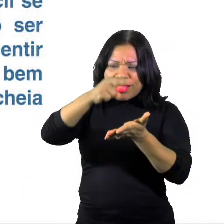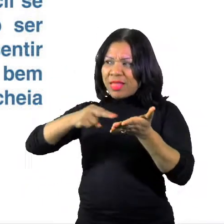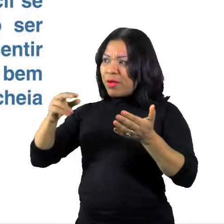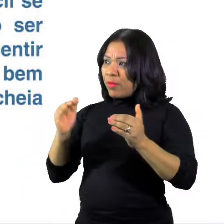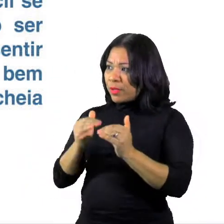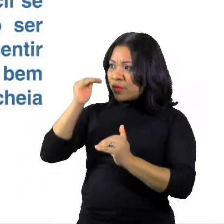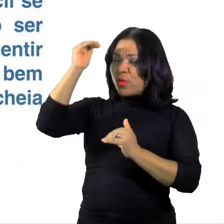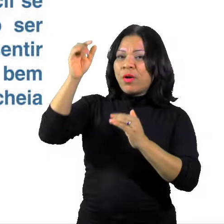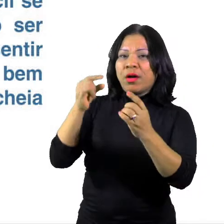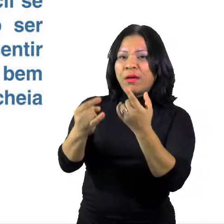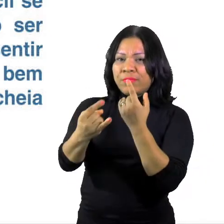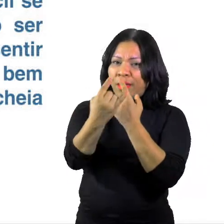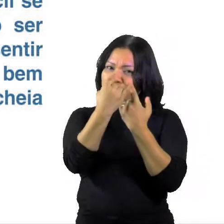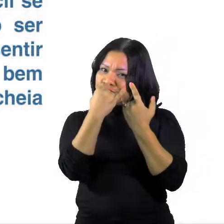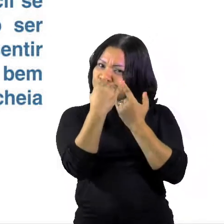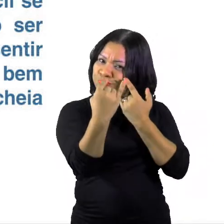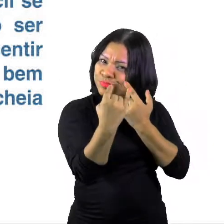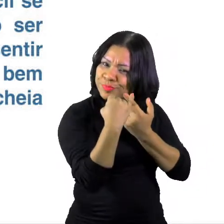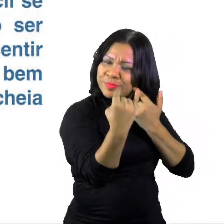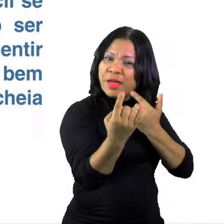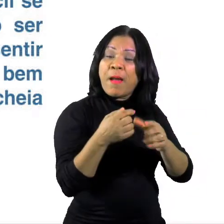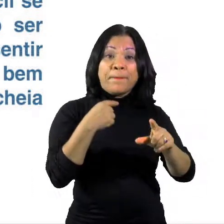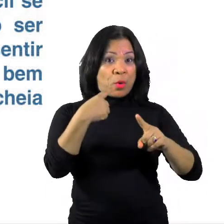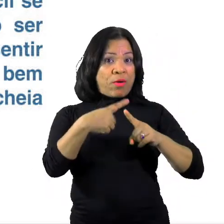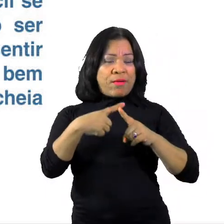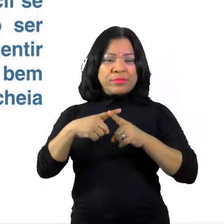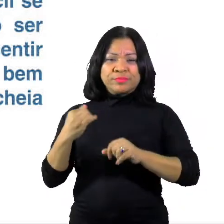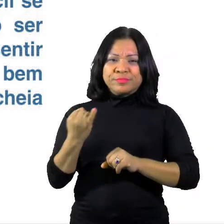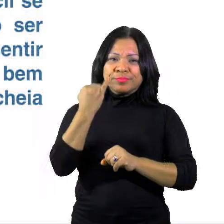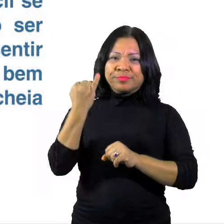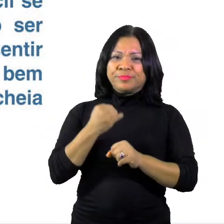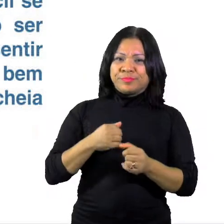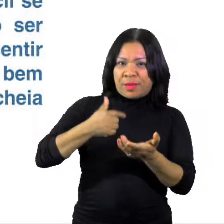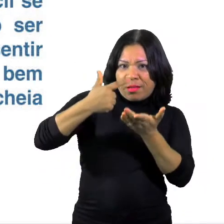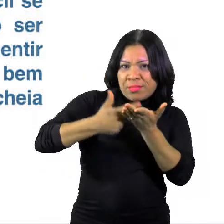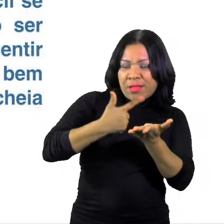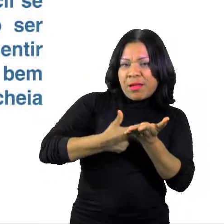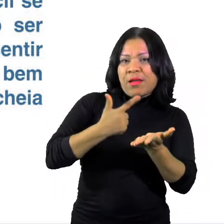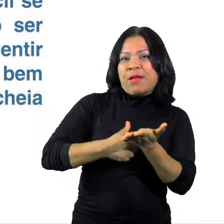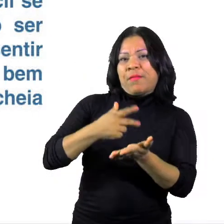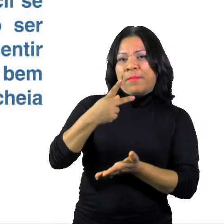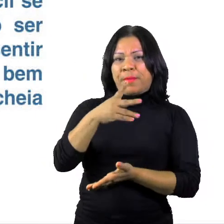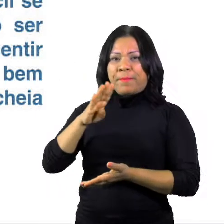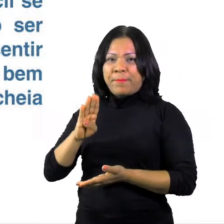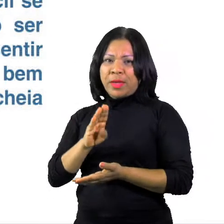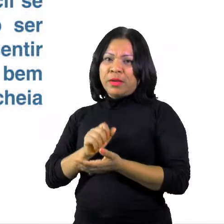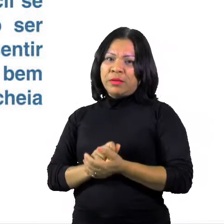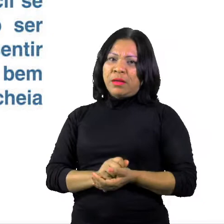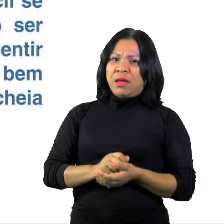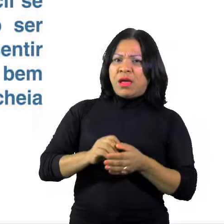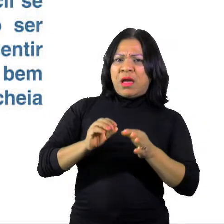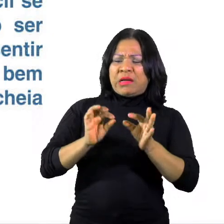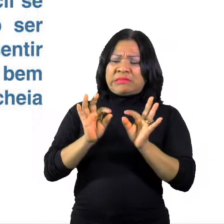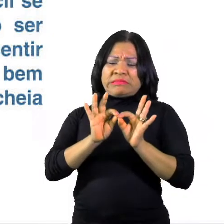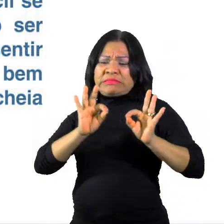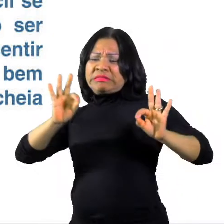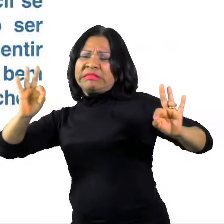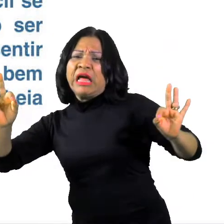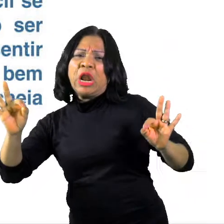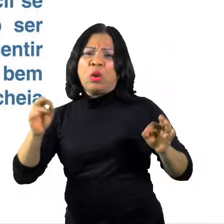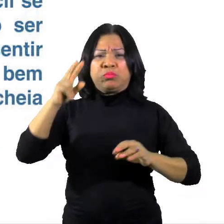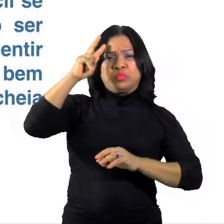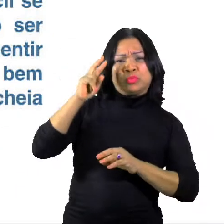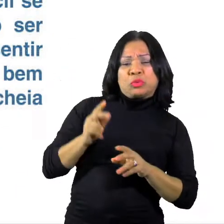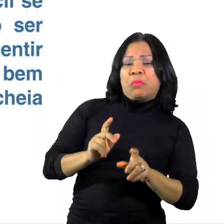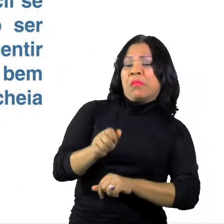adultos gostam o quê? Desta obra de Pedro Bandeira. Está longe de ser um conto de fadas, mas também não é uma história de terror.